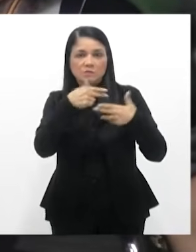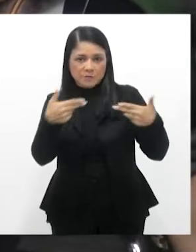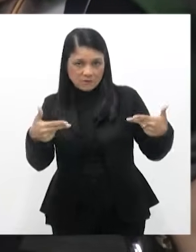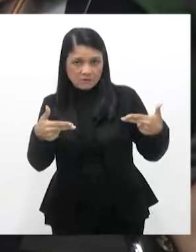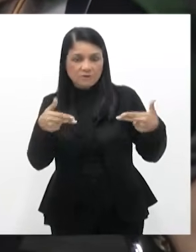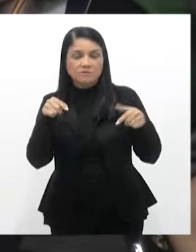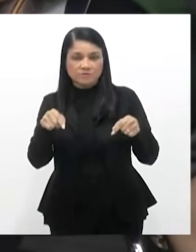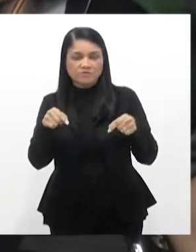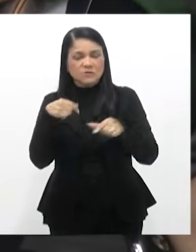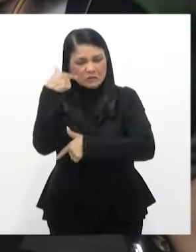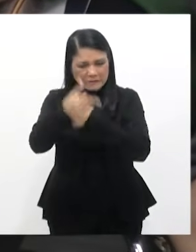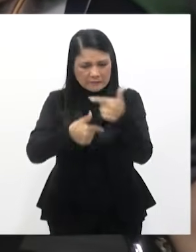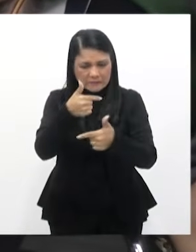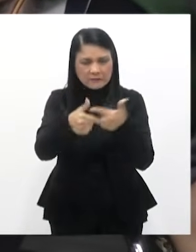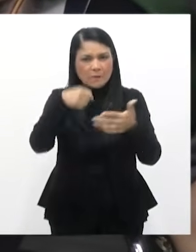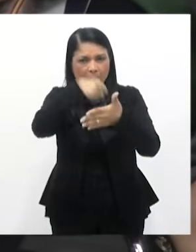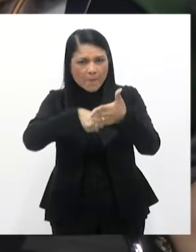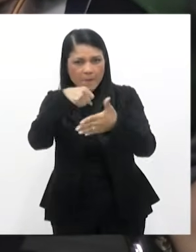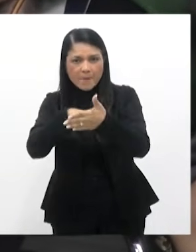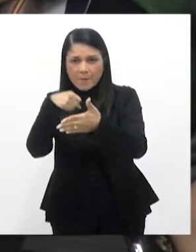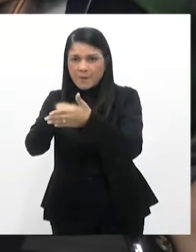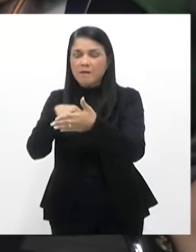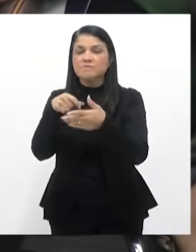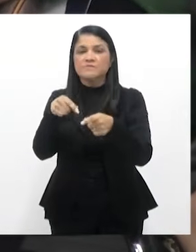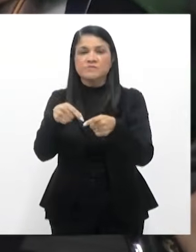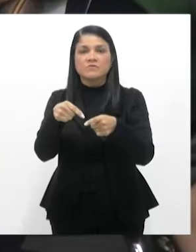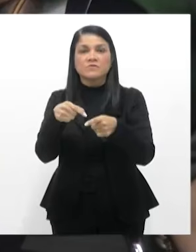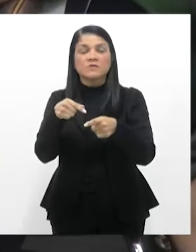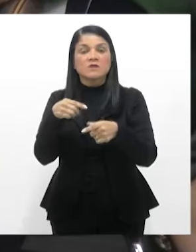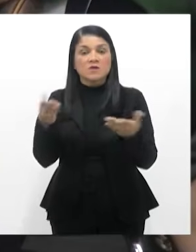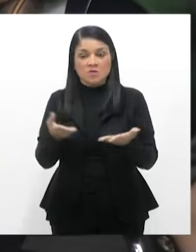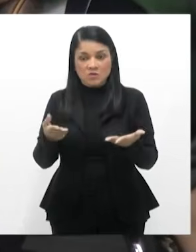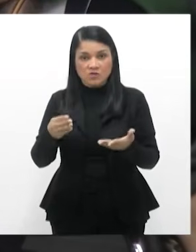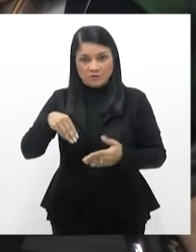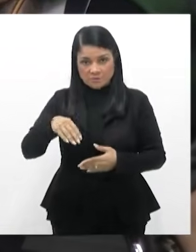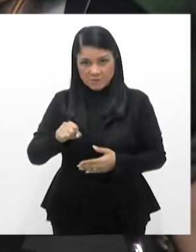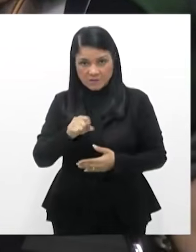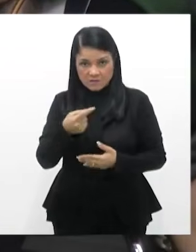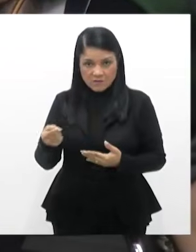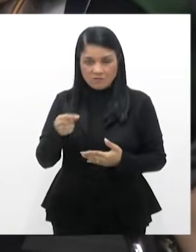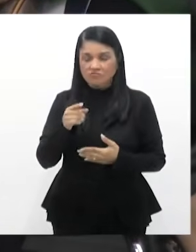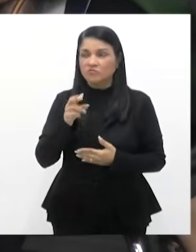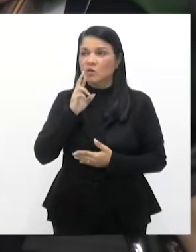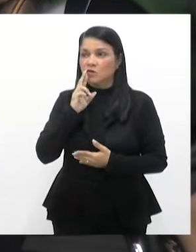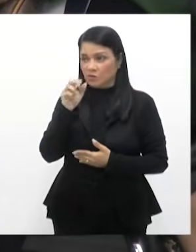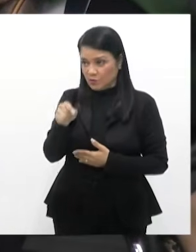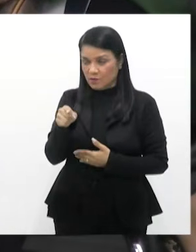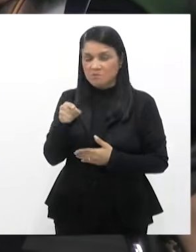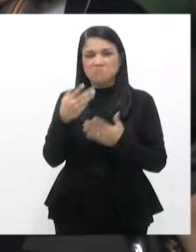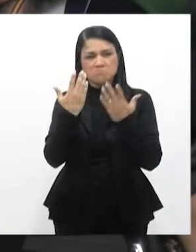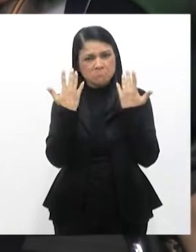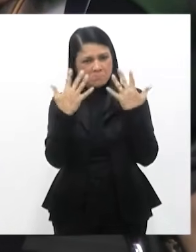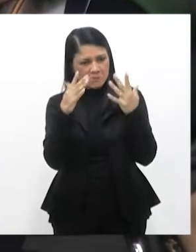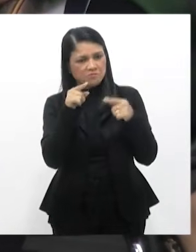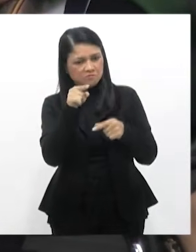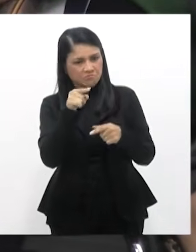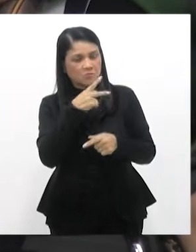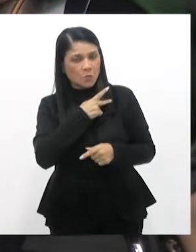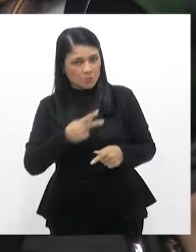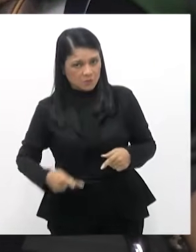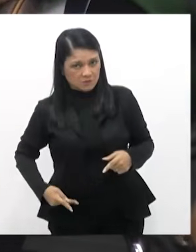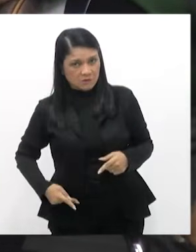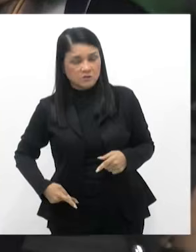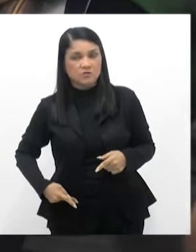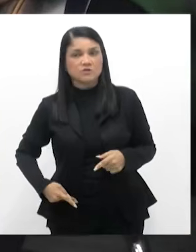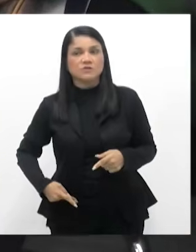venho batalhando bastante. E essa missão aqui, Rodrigo, pode ter certeza, parabenizar Vossa Excelência, que está como